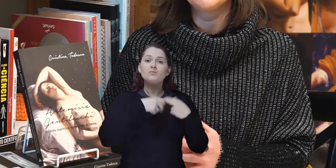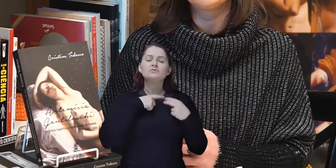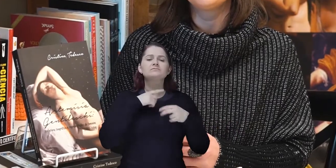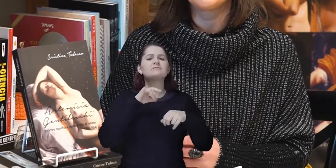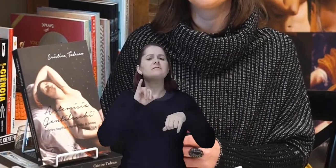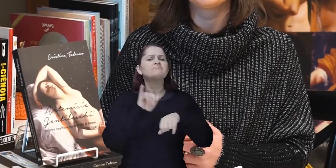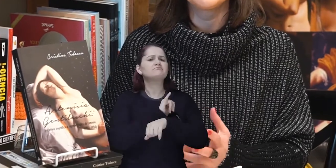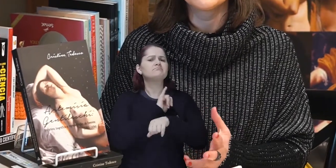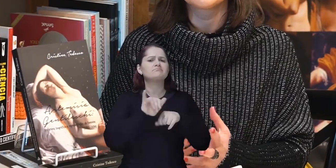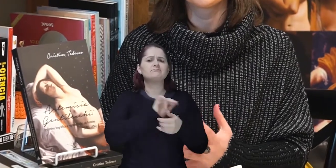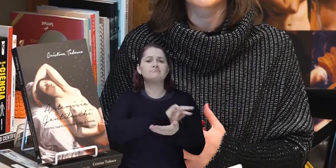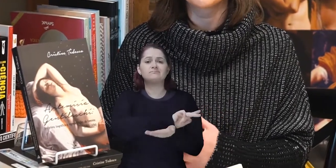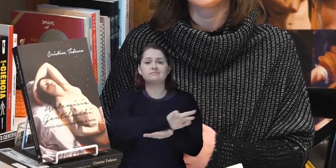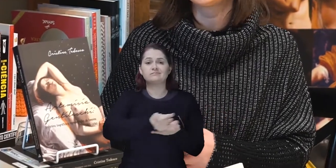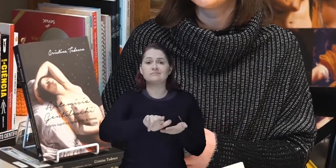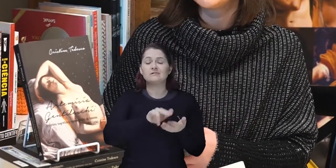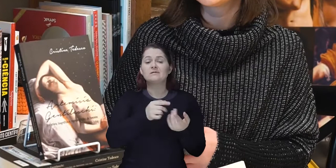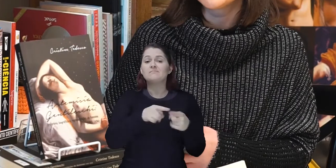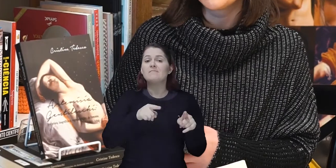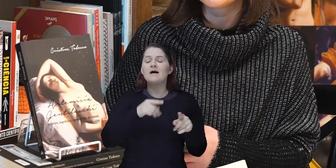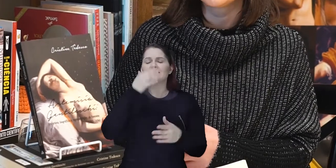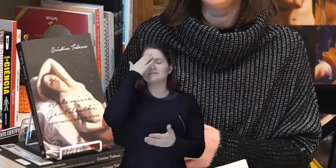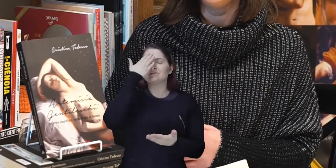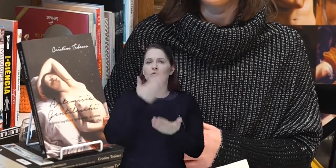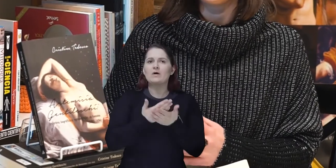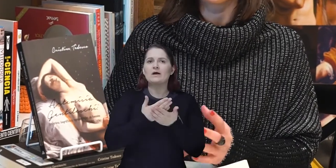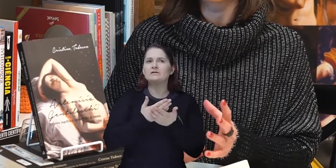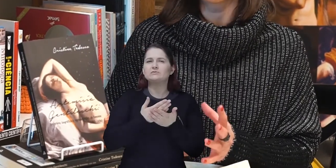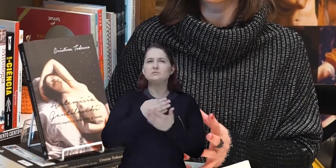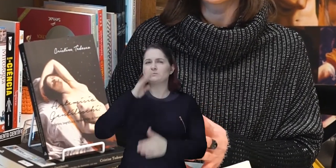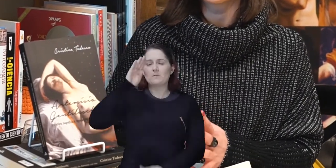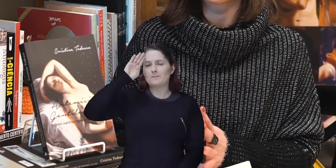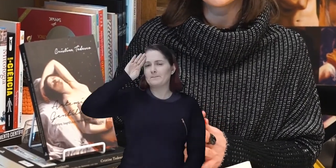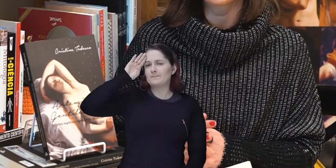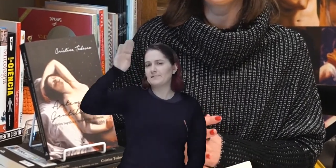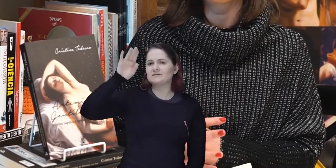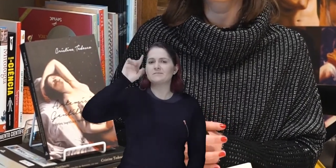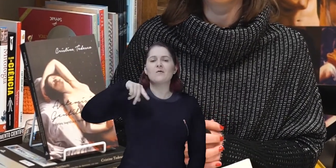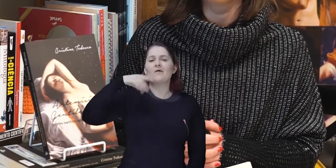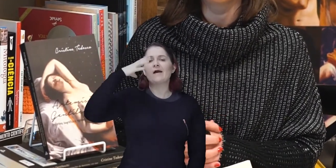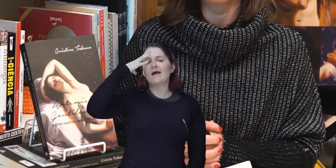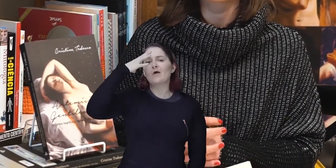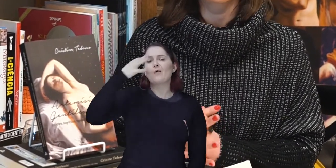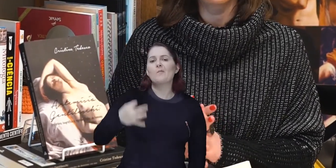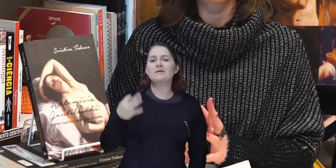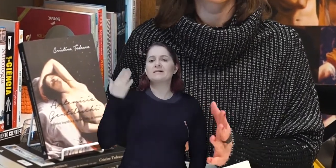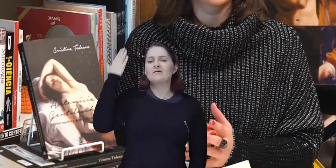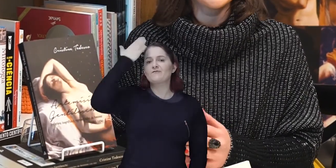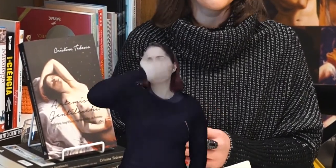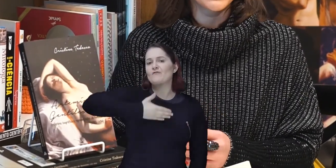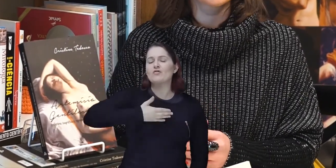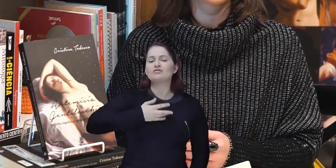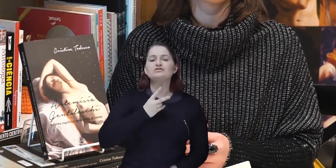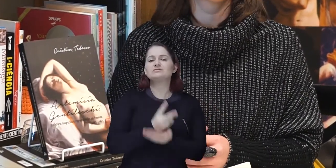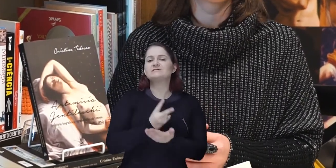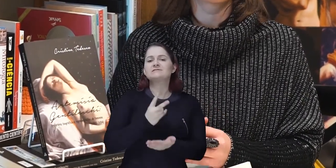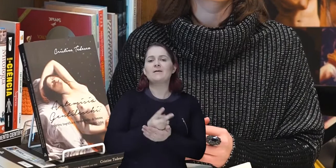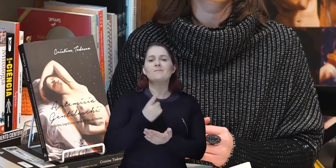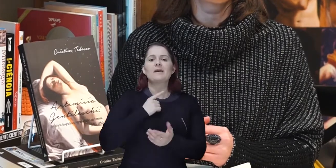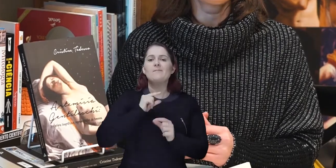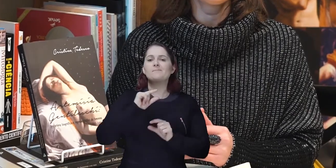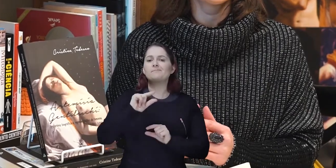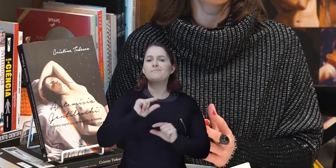símbolo tinha também uma orientação para quem ia receber essa carta. Então tem todas essas técnicas, mas acredito que a principal